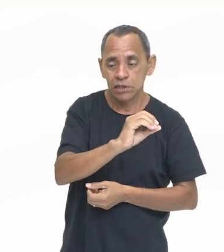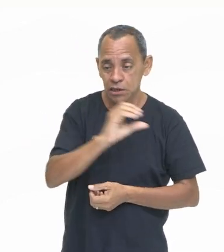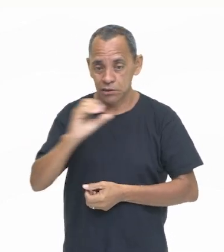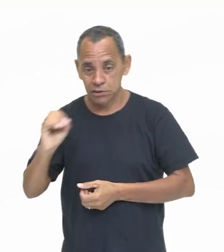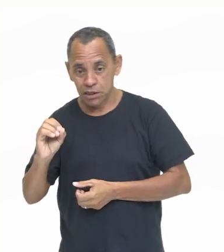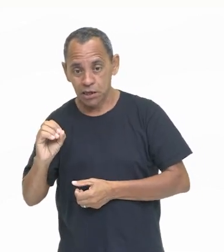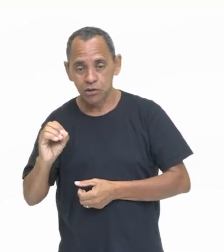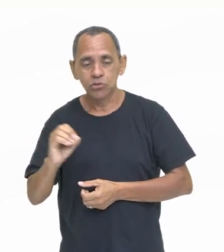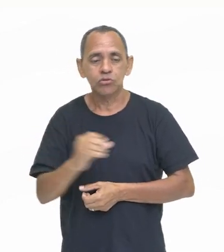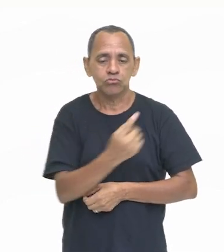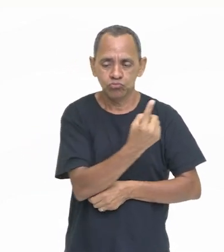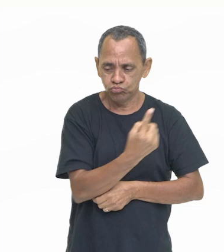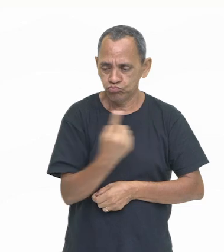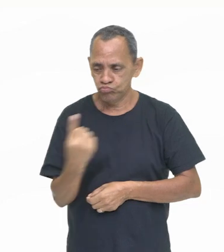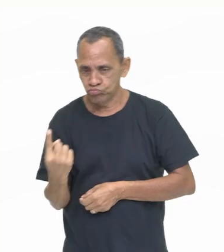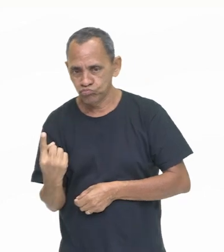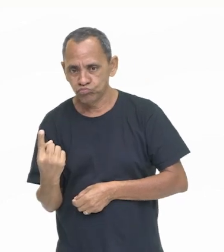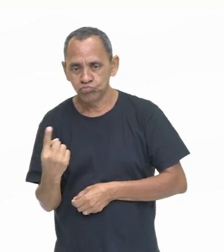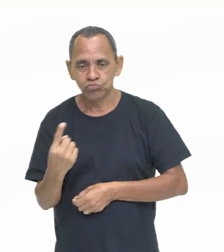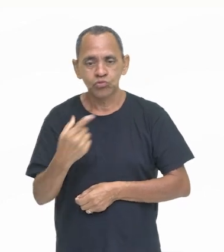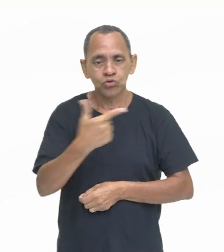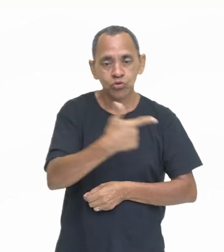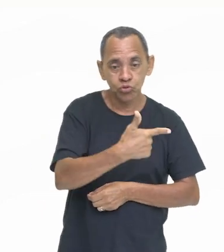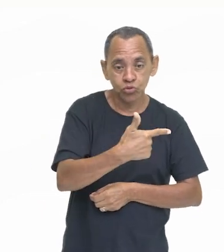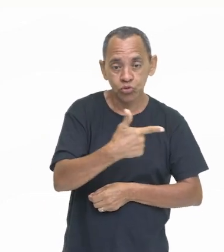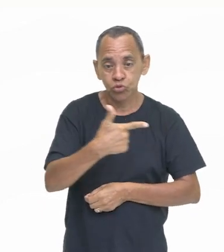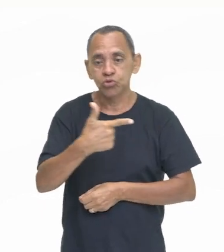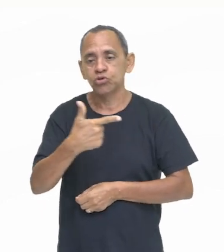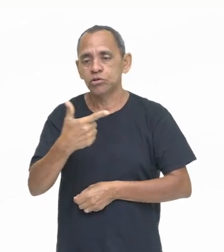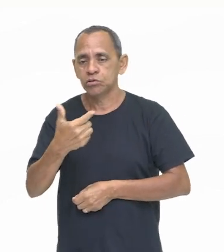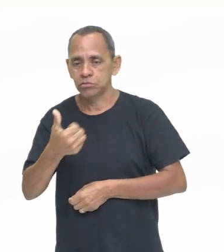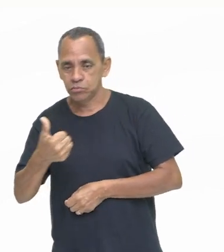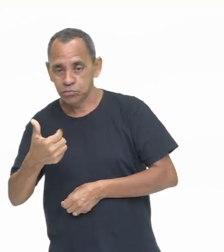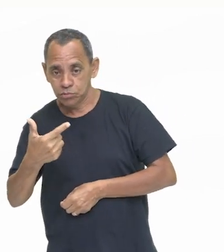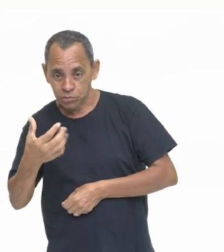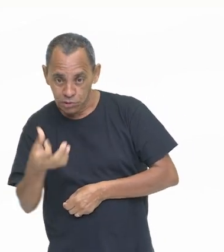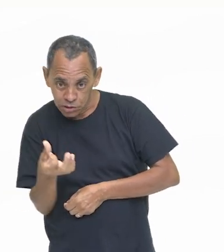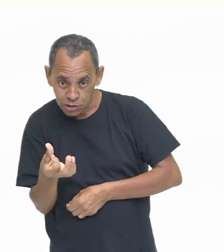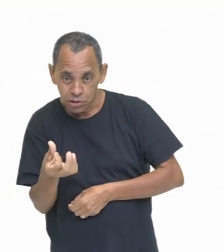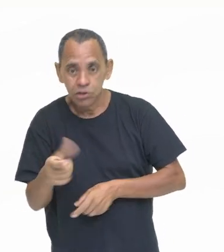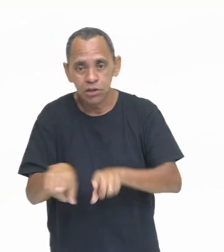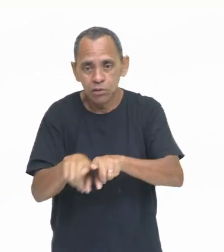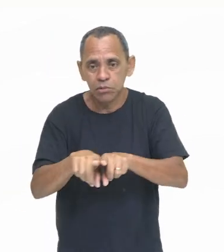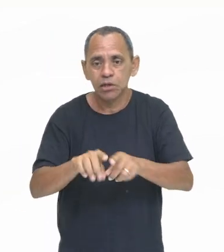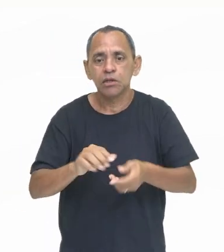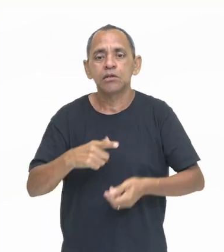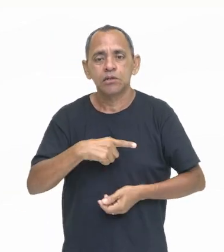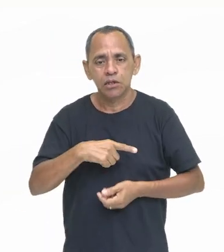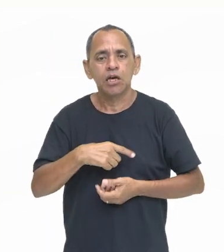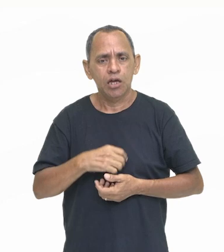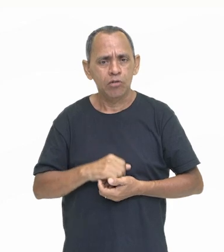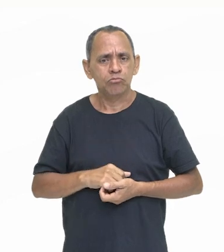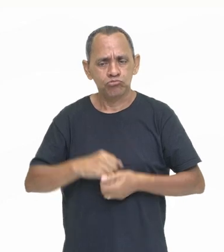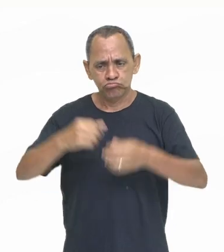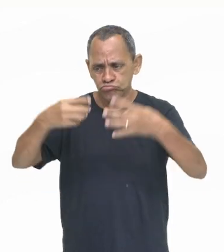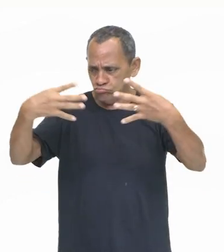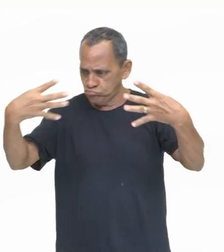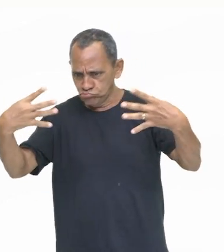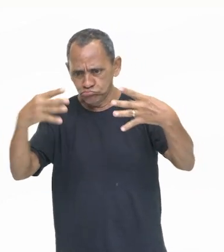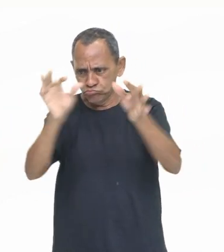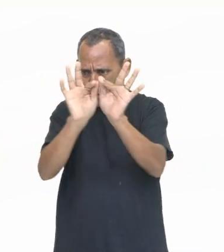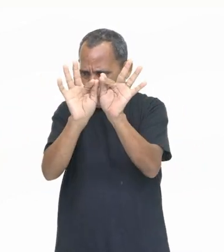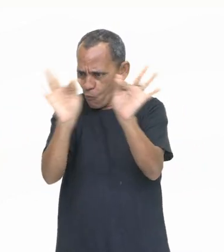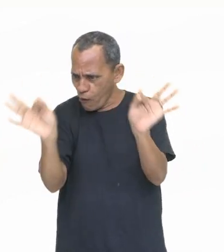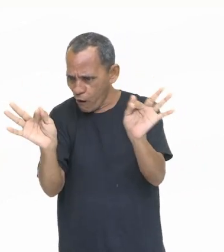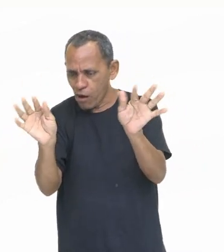O 1 está relacionado com 1. E o 2 está relacionado com 16. Então, nós temos aí um caso em que todos os elementos